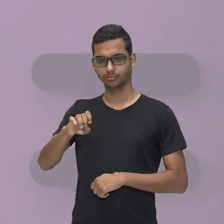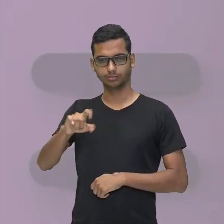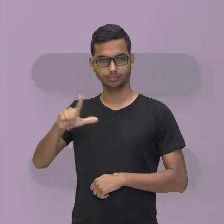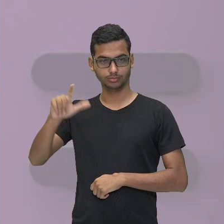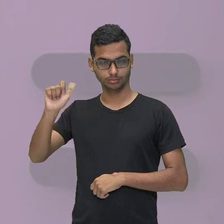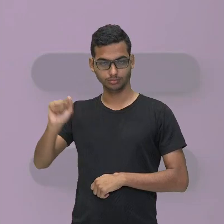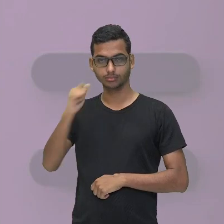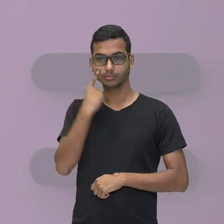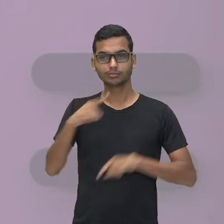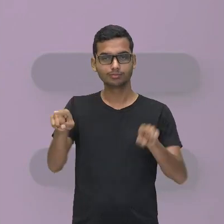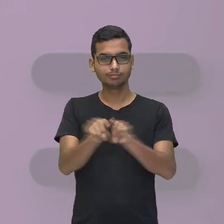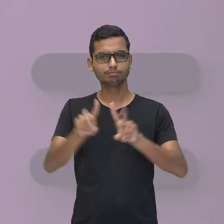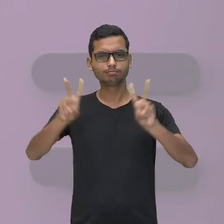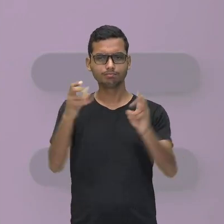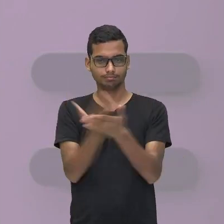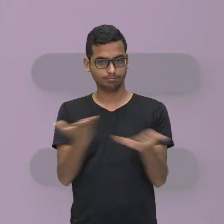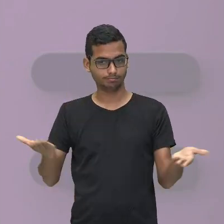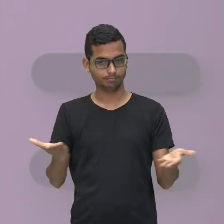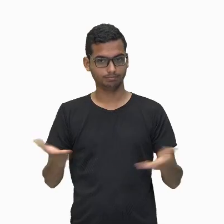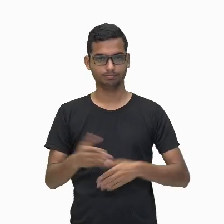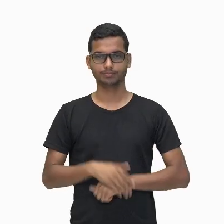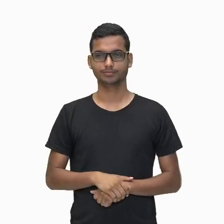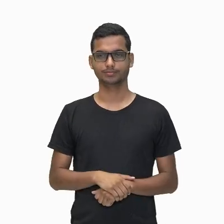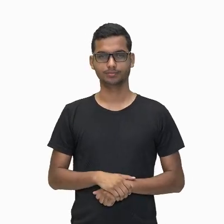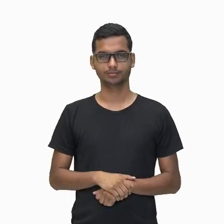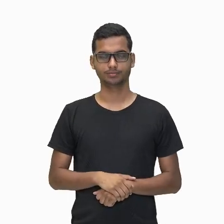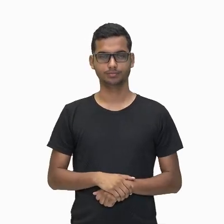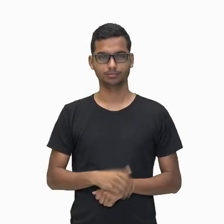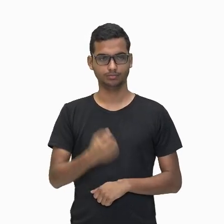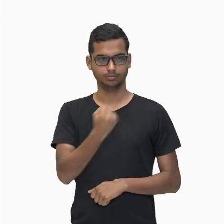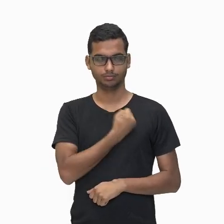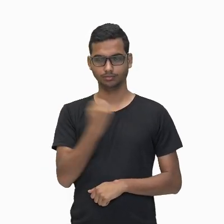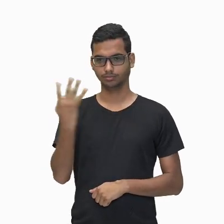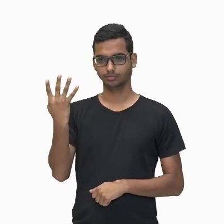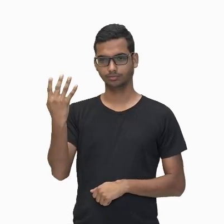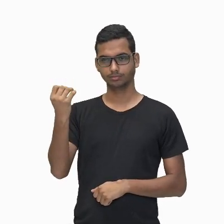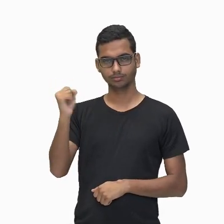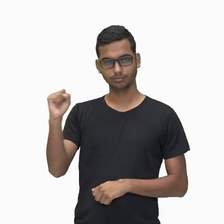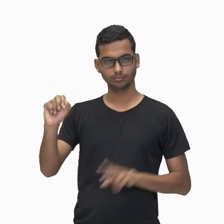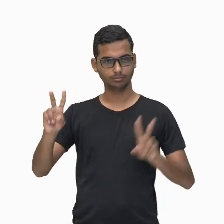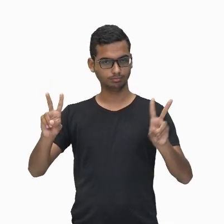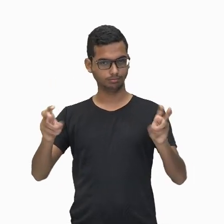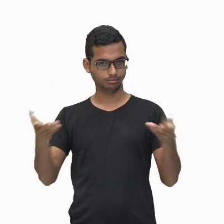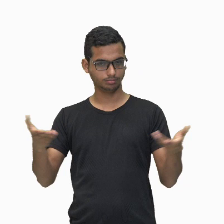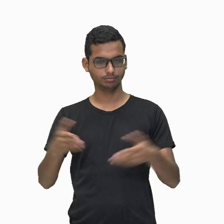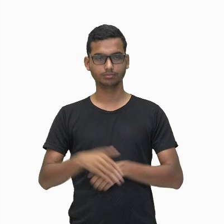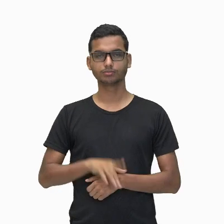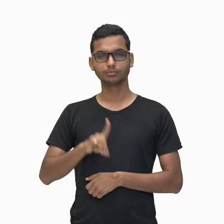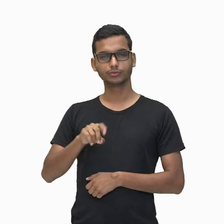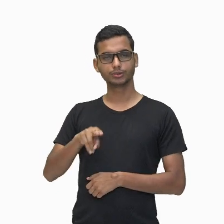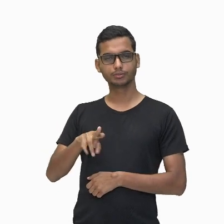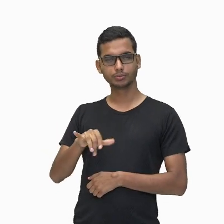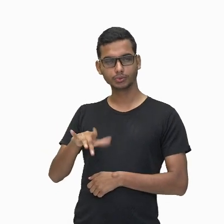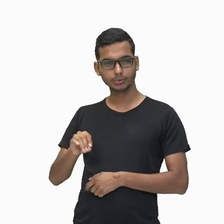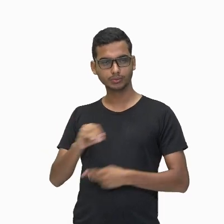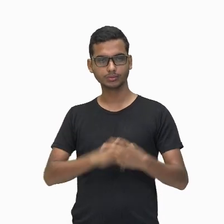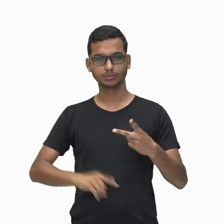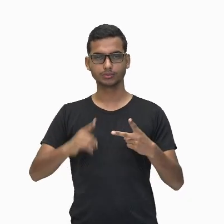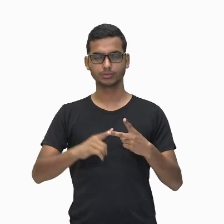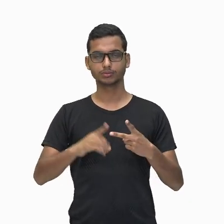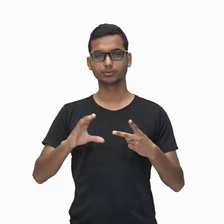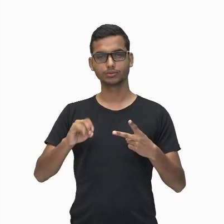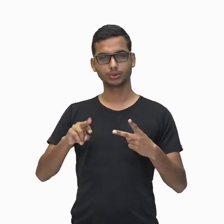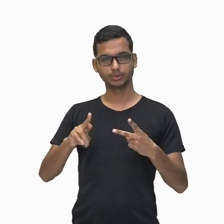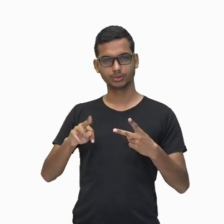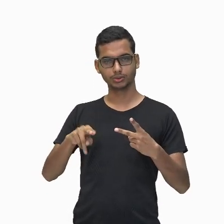agora nós vamos ver o tema da nossa aula. Aula 48, objeto de conhecimento, domínio, contradomínio